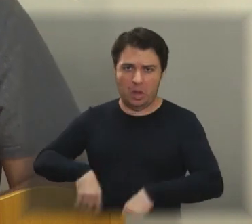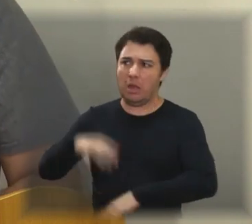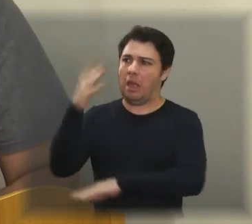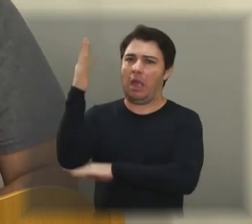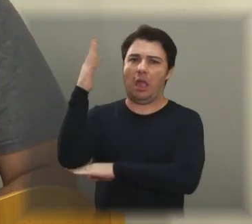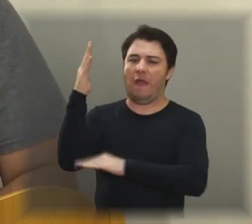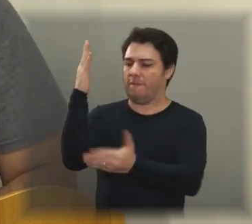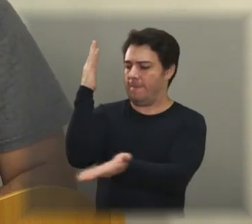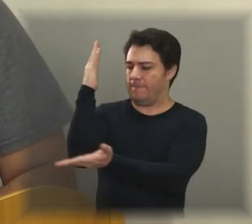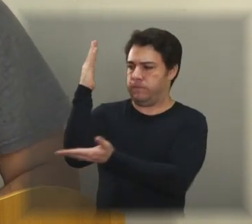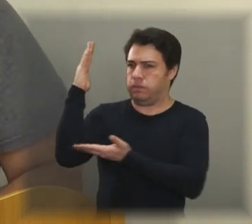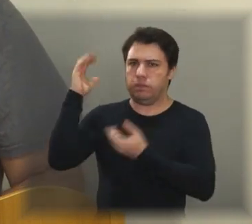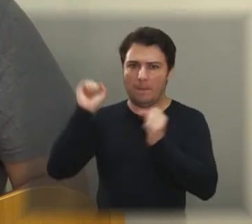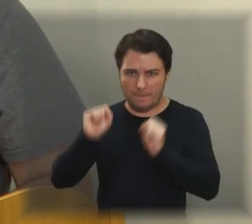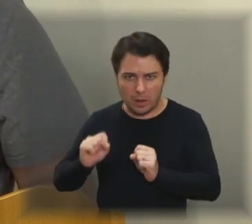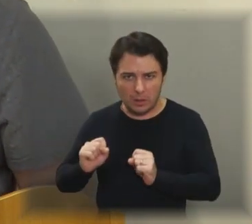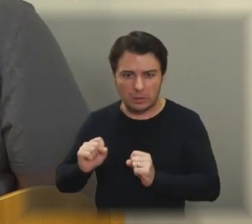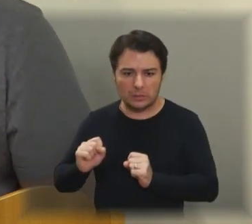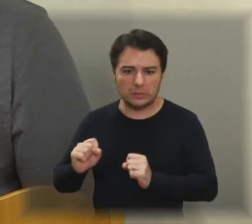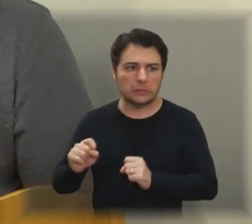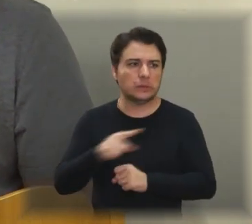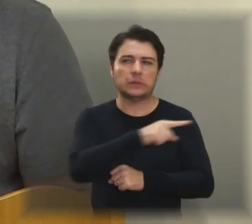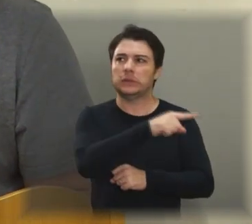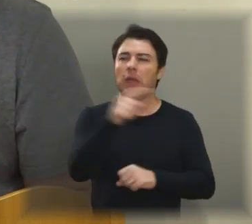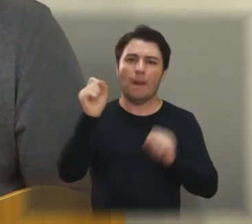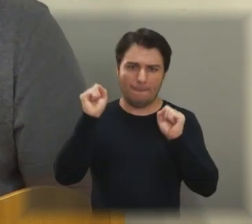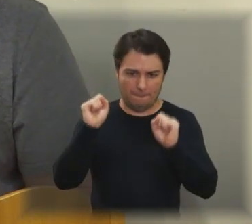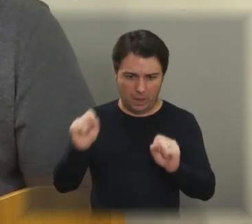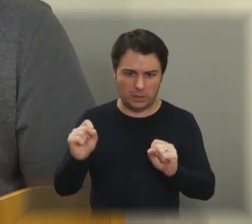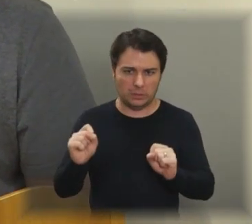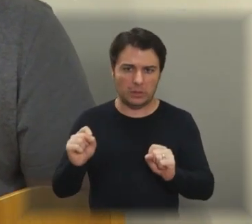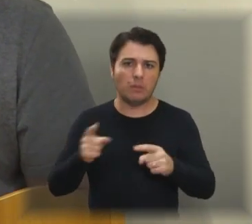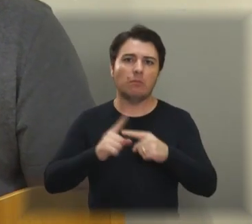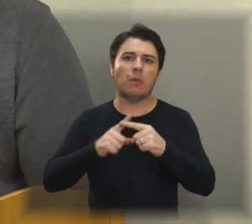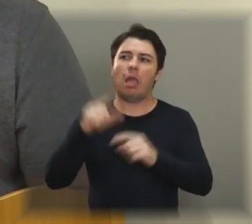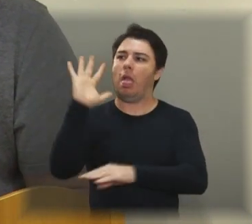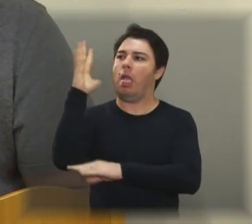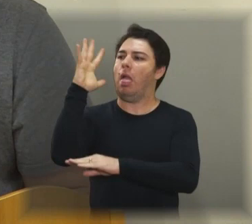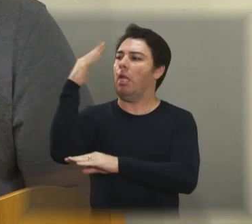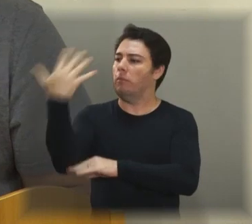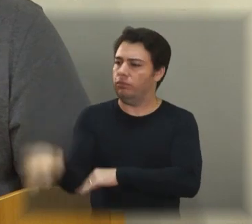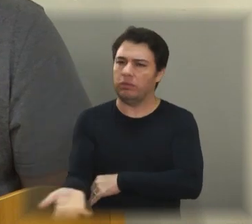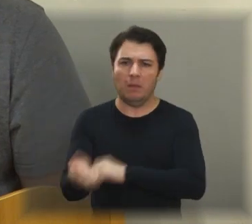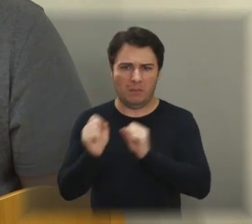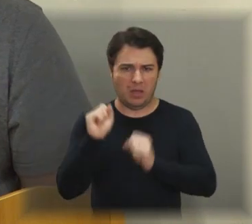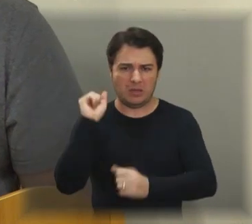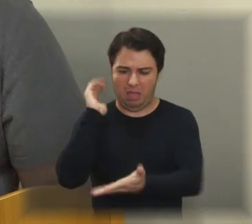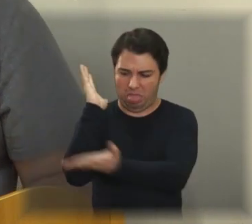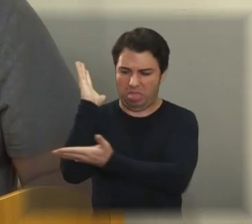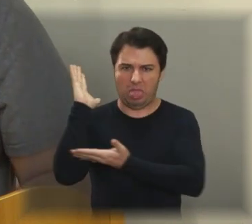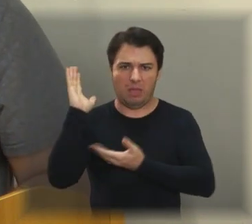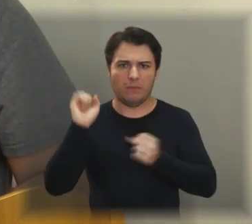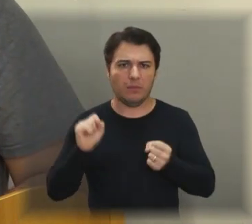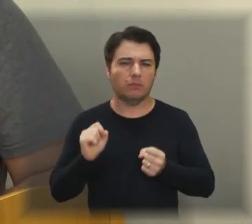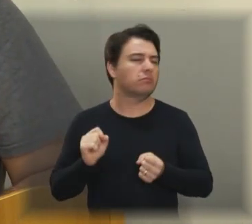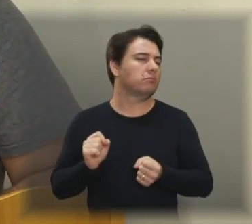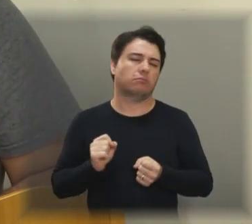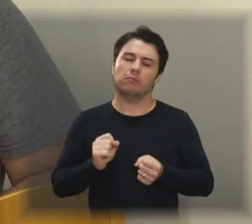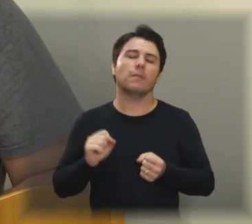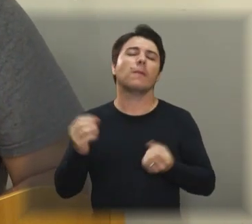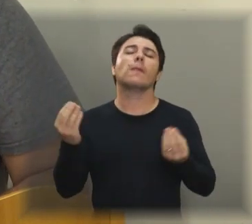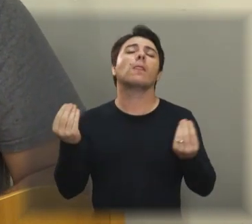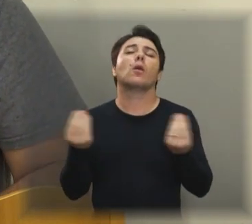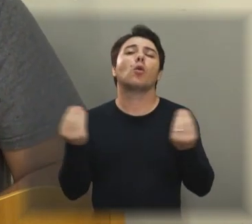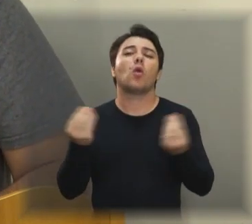por aí arrancando todas as árvores grande porte arrancando as Sibipirunas tá bom porque caiu uma hoje não dá né Então como que a gente